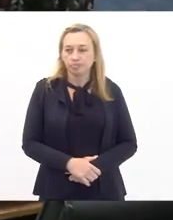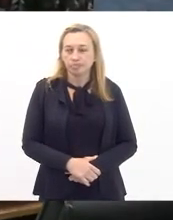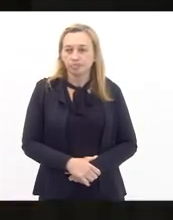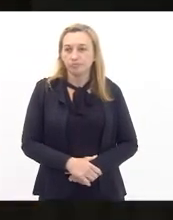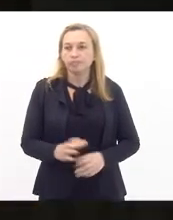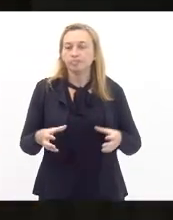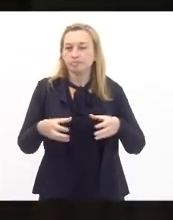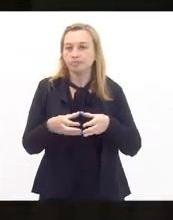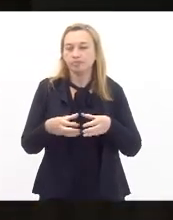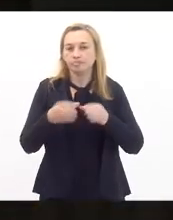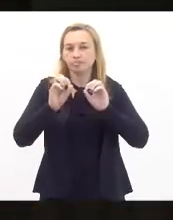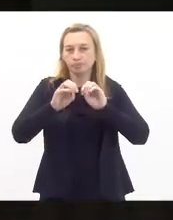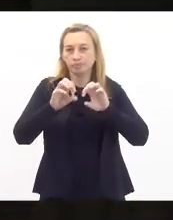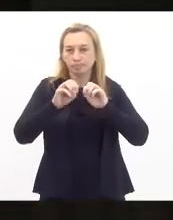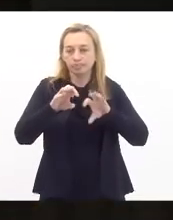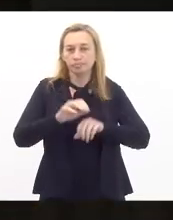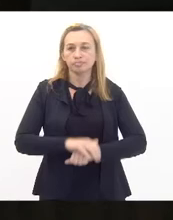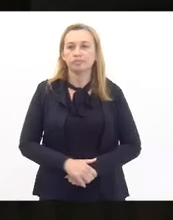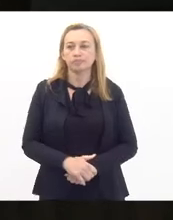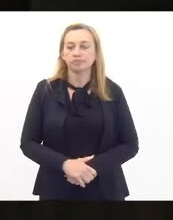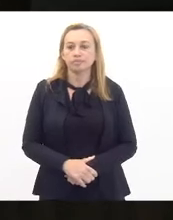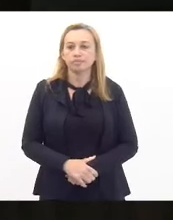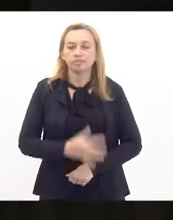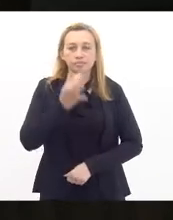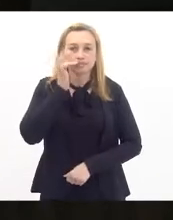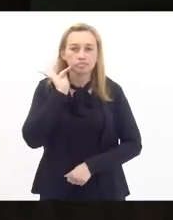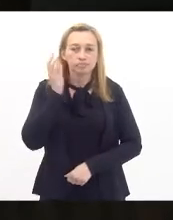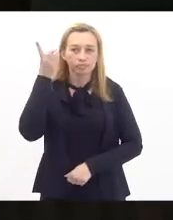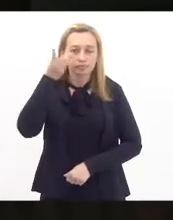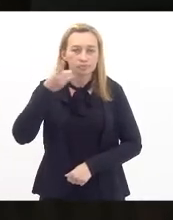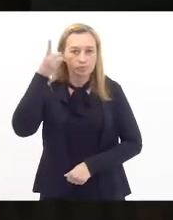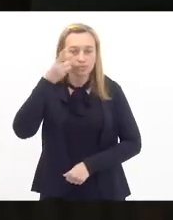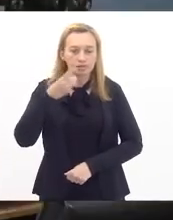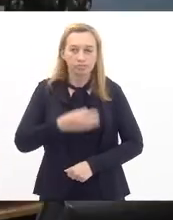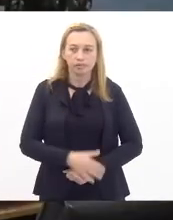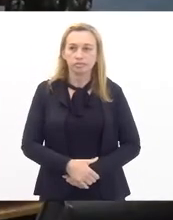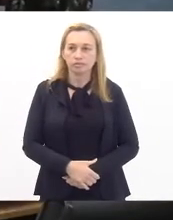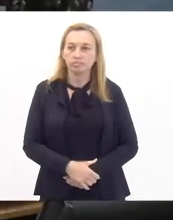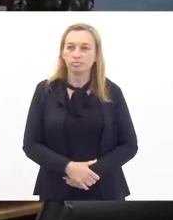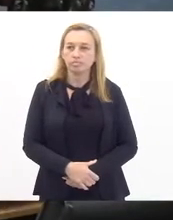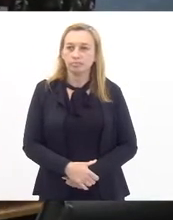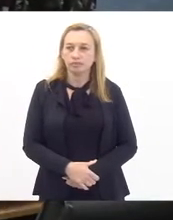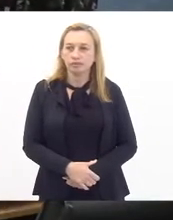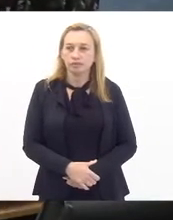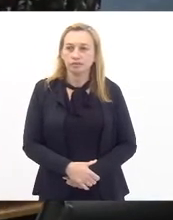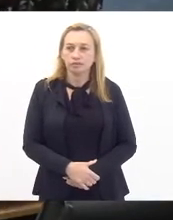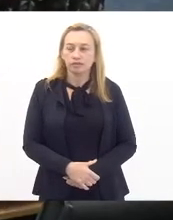e pela comissão de educação Deputado Flávio serafini